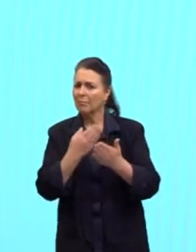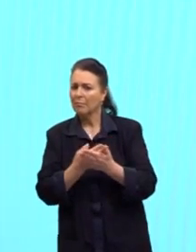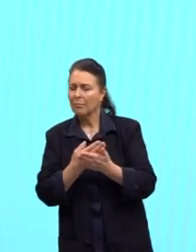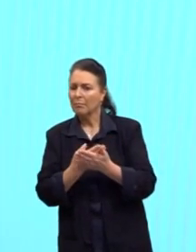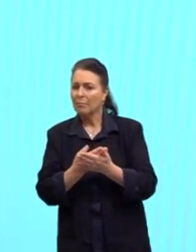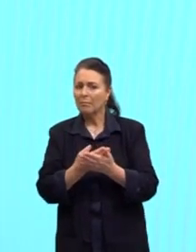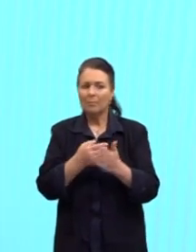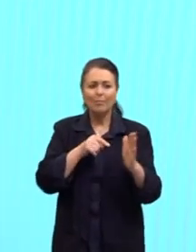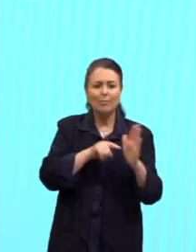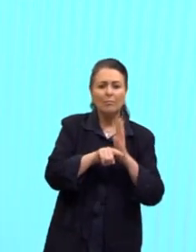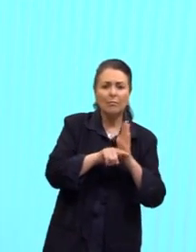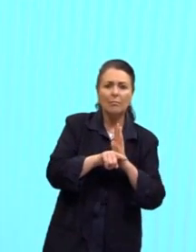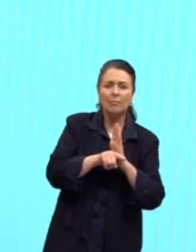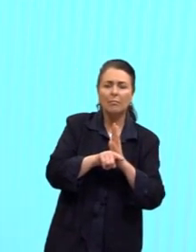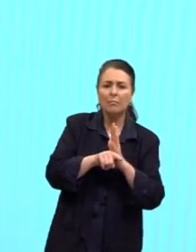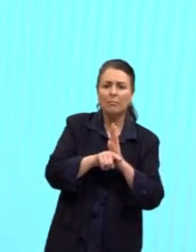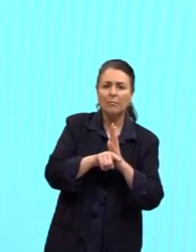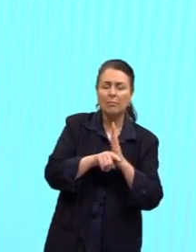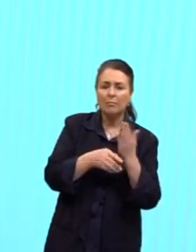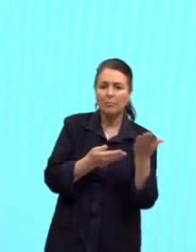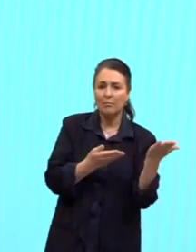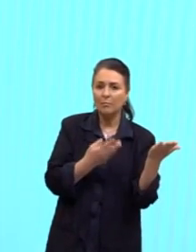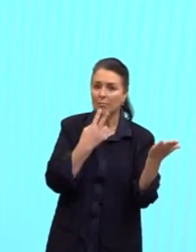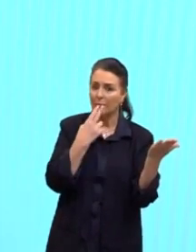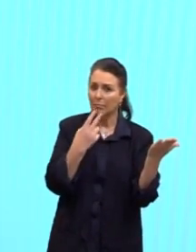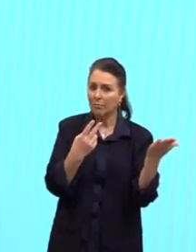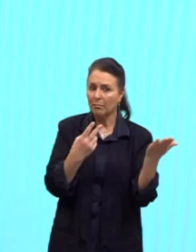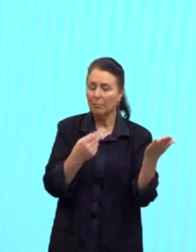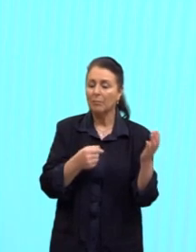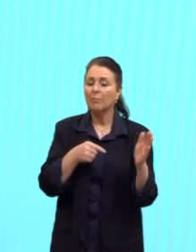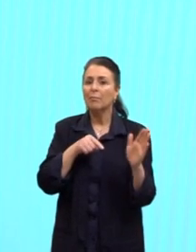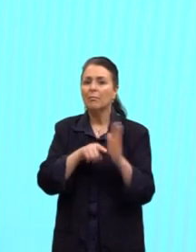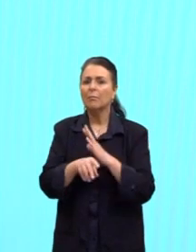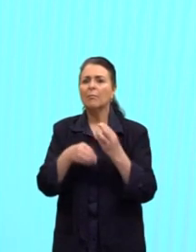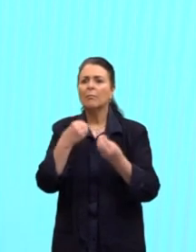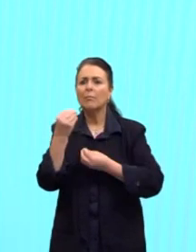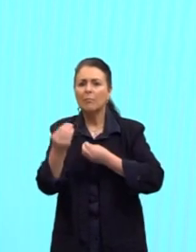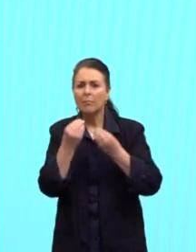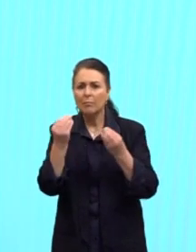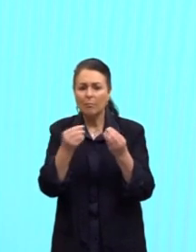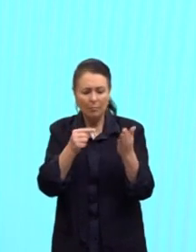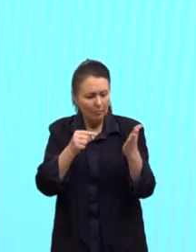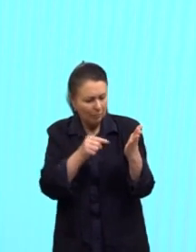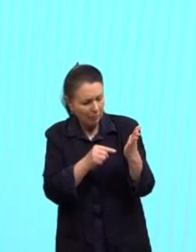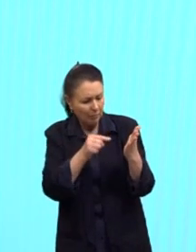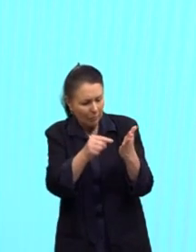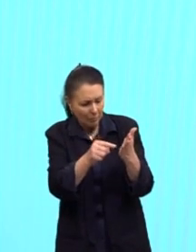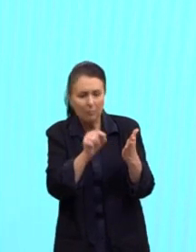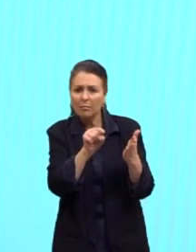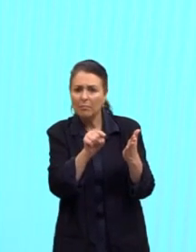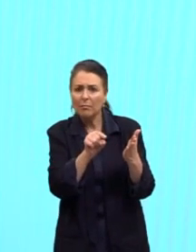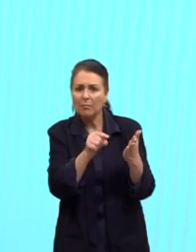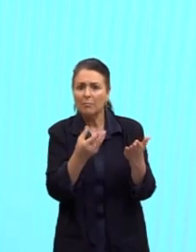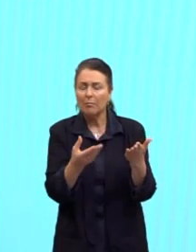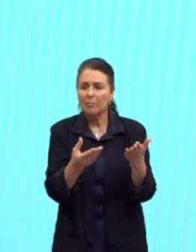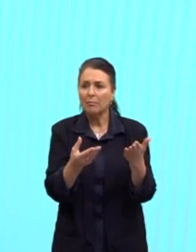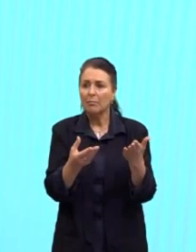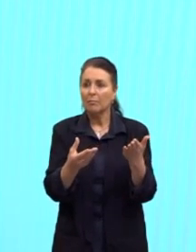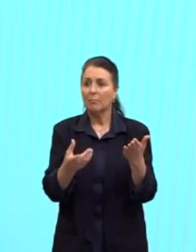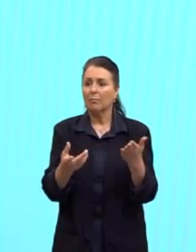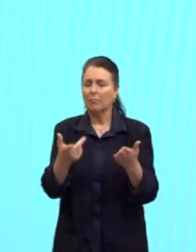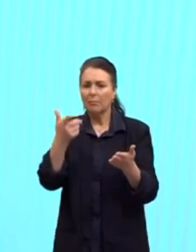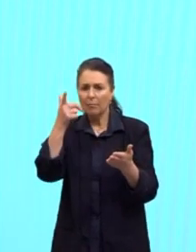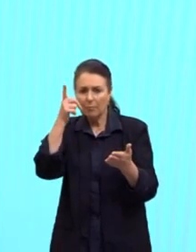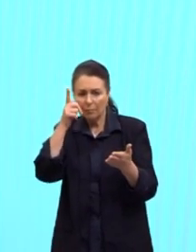outro How Do You turn do staing como é que você liga esta coisa então aqui dentro eu